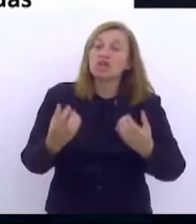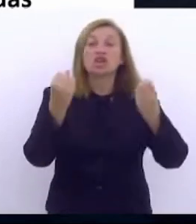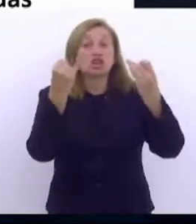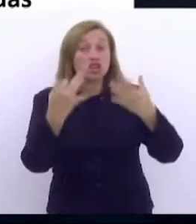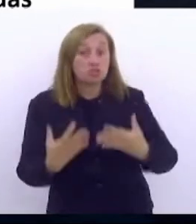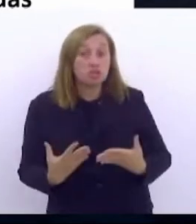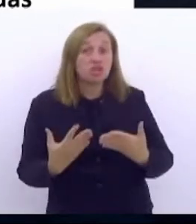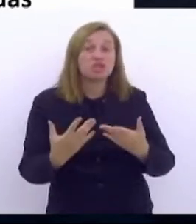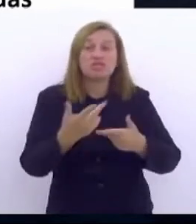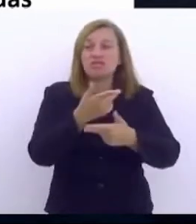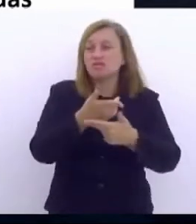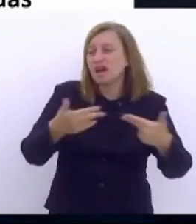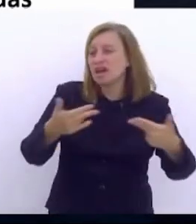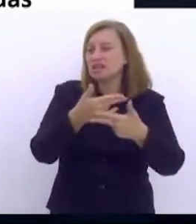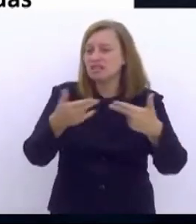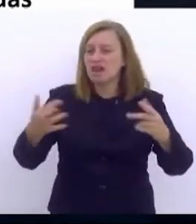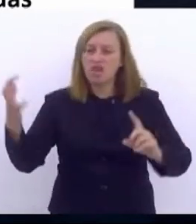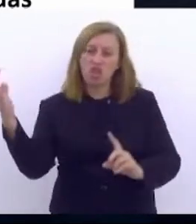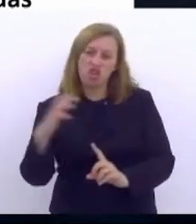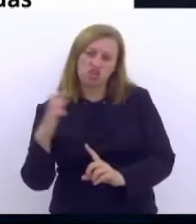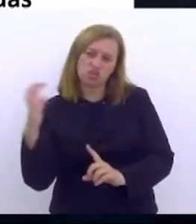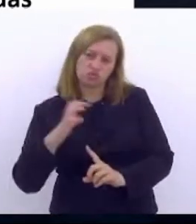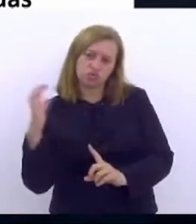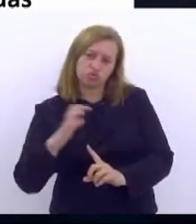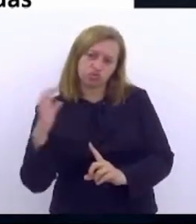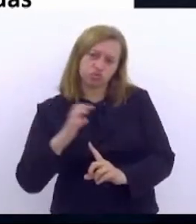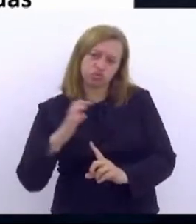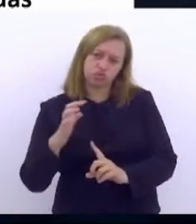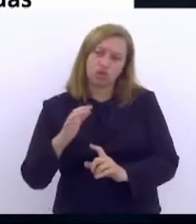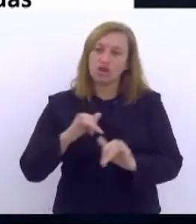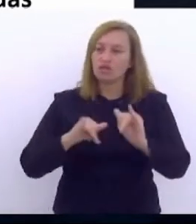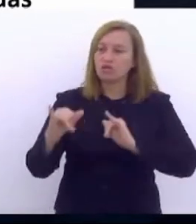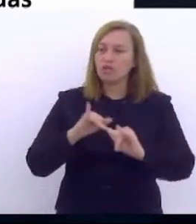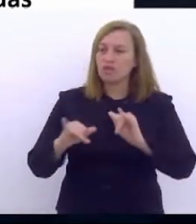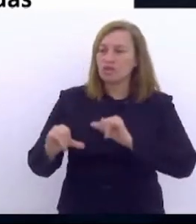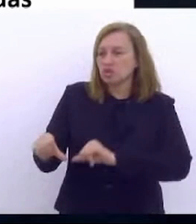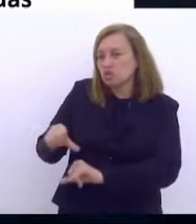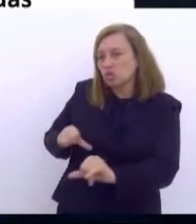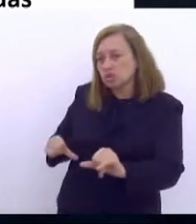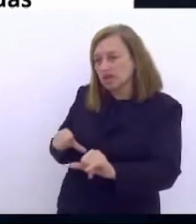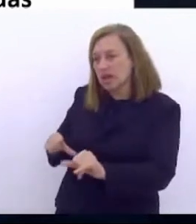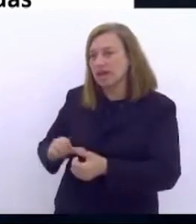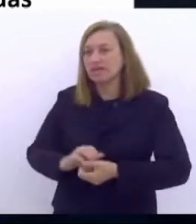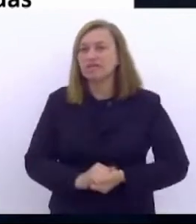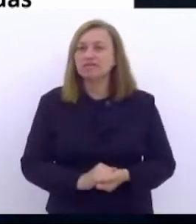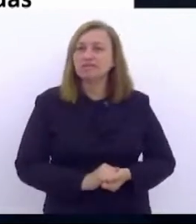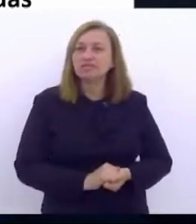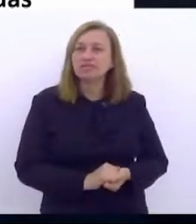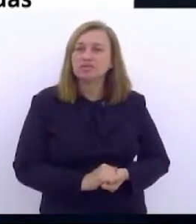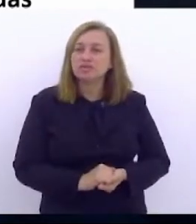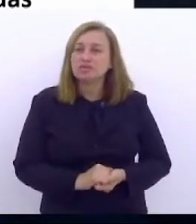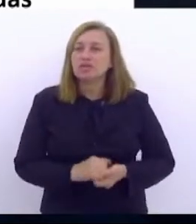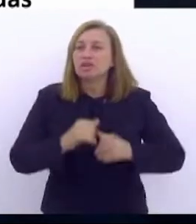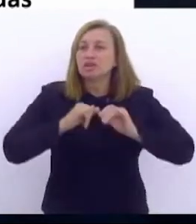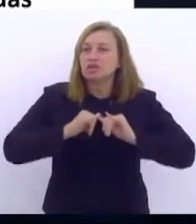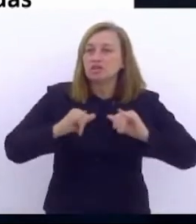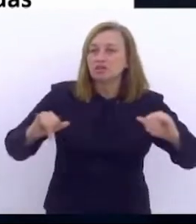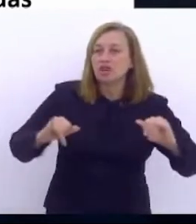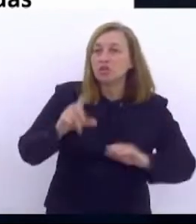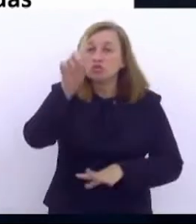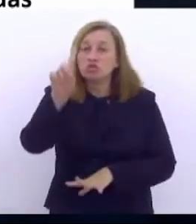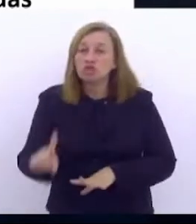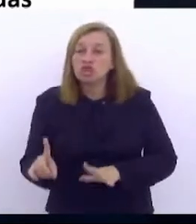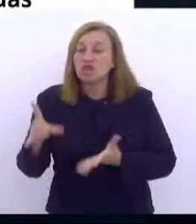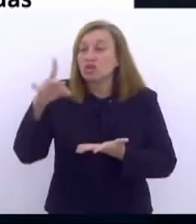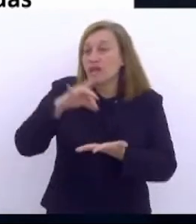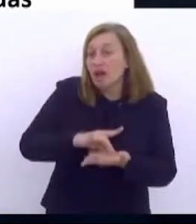né, tantas e tantas manipulações, dados controversos, né, quando que para advogar um direito